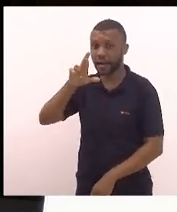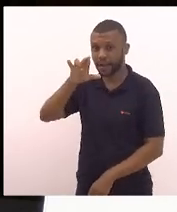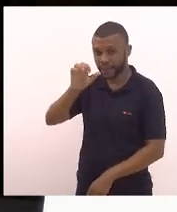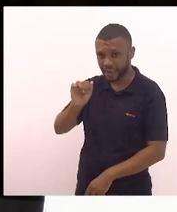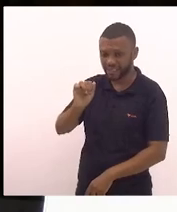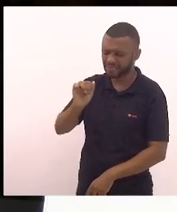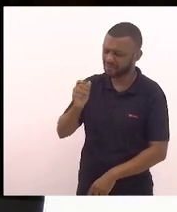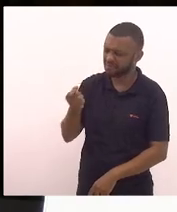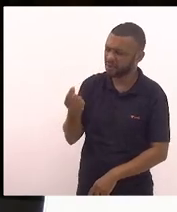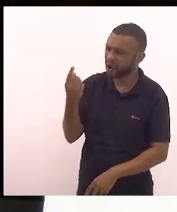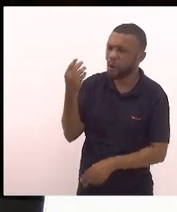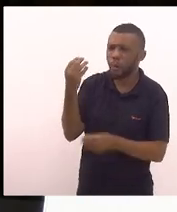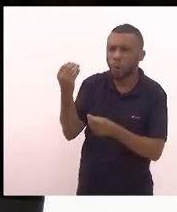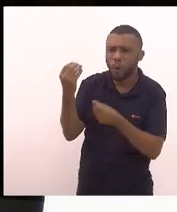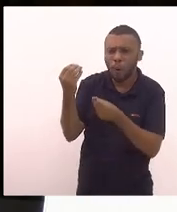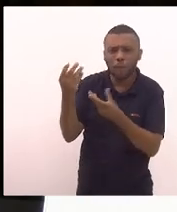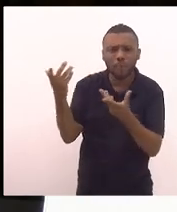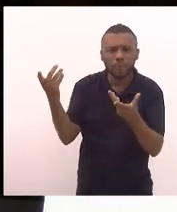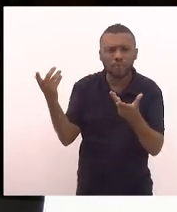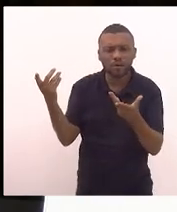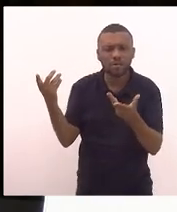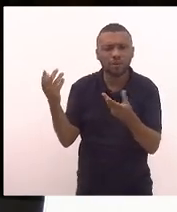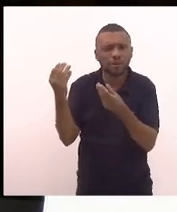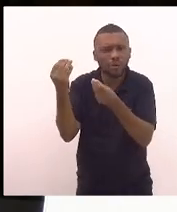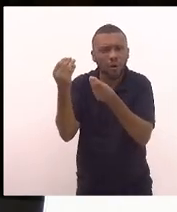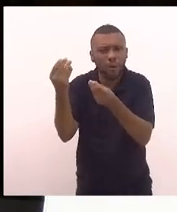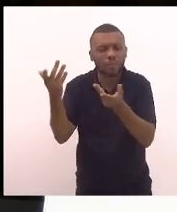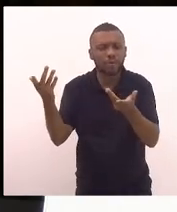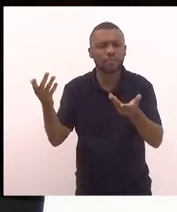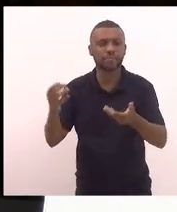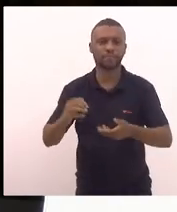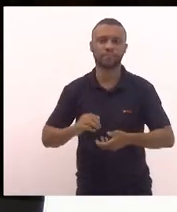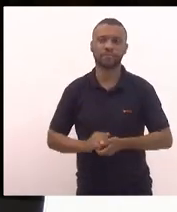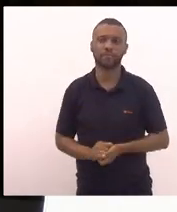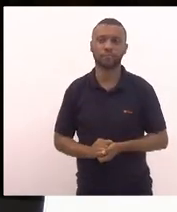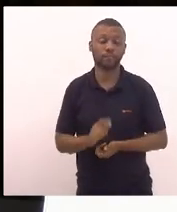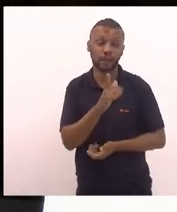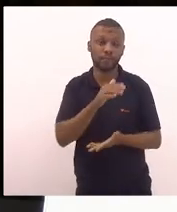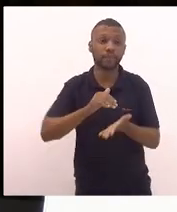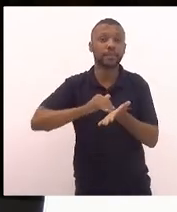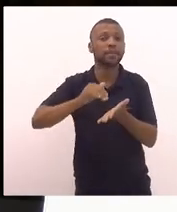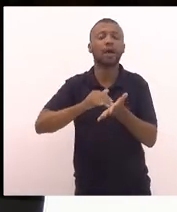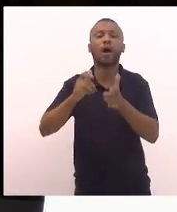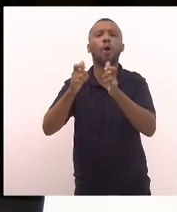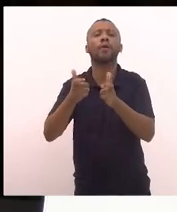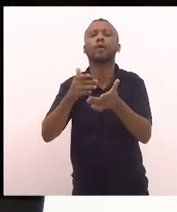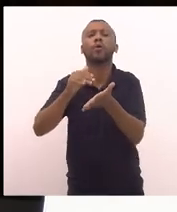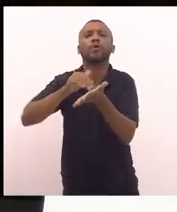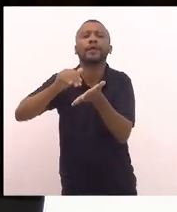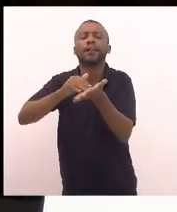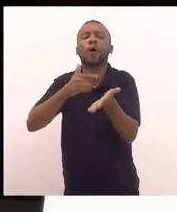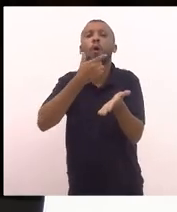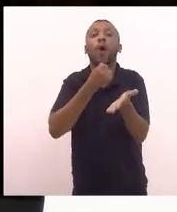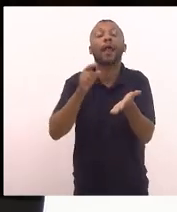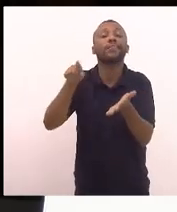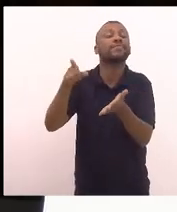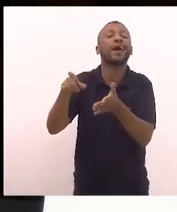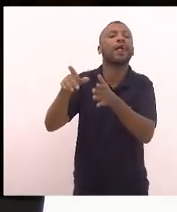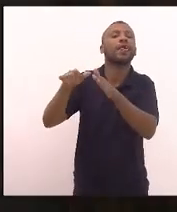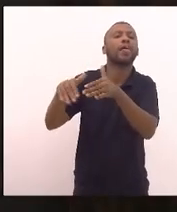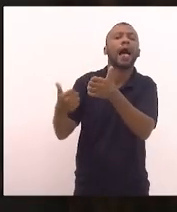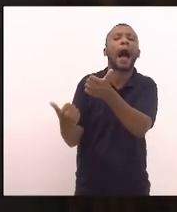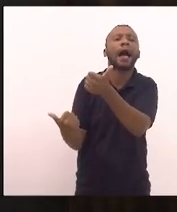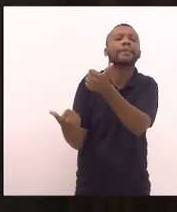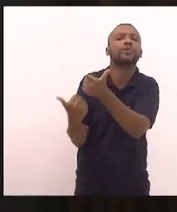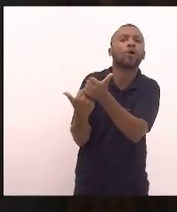Como assim? Como assim? Ficou até procurando, cadê o secretário? Cadê o secretário? Ela deve ser assessora, né? Ela